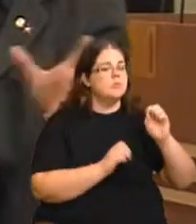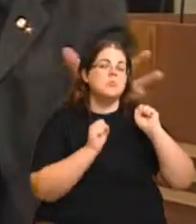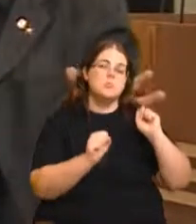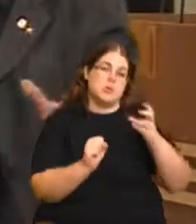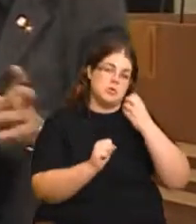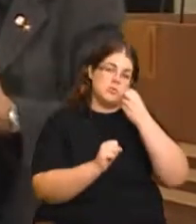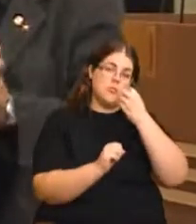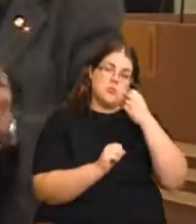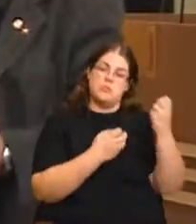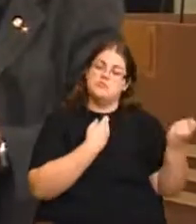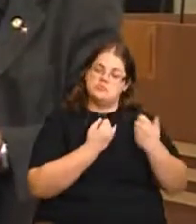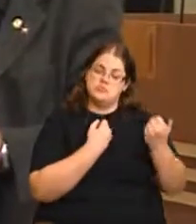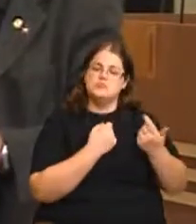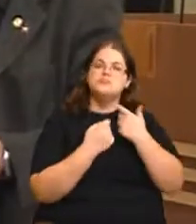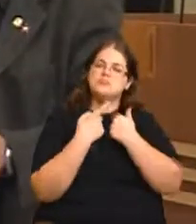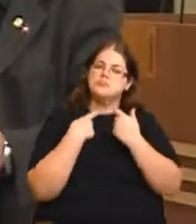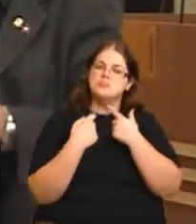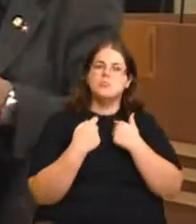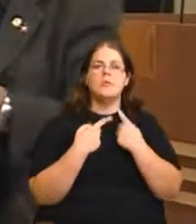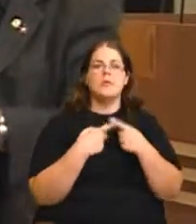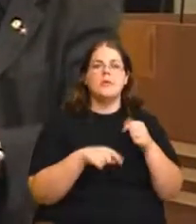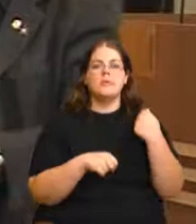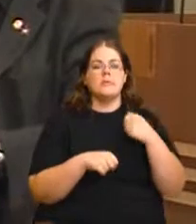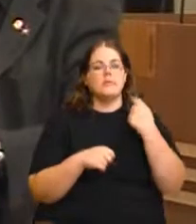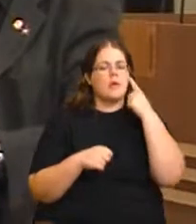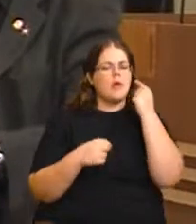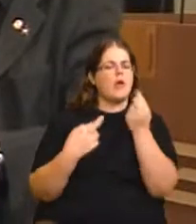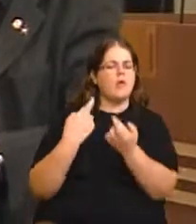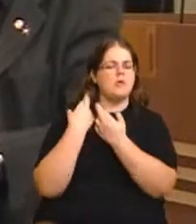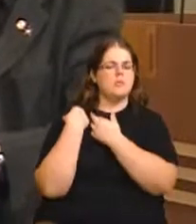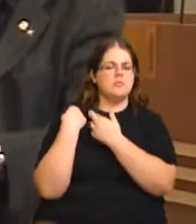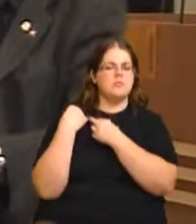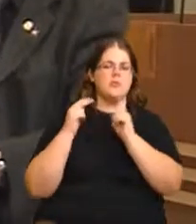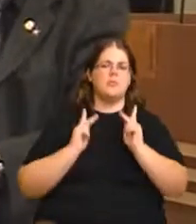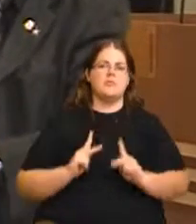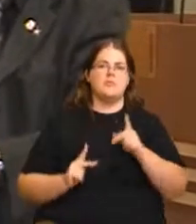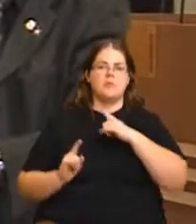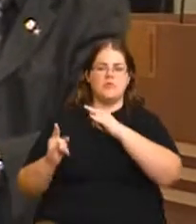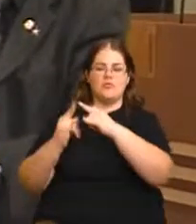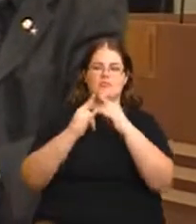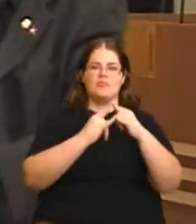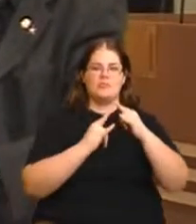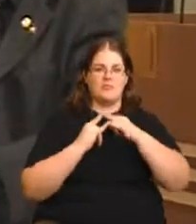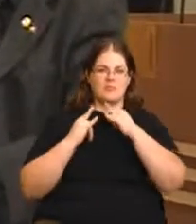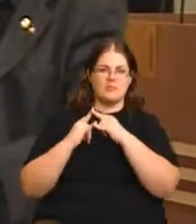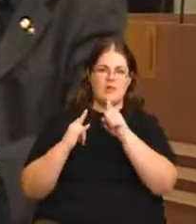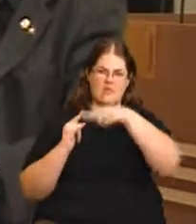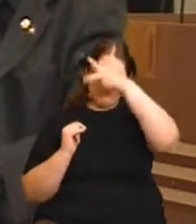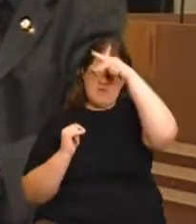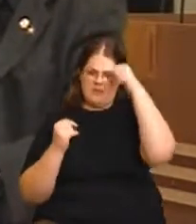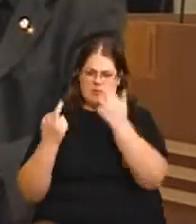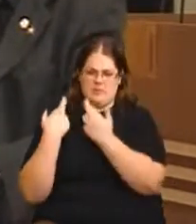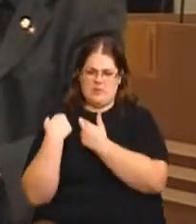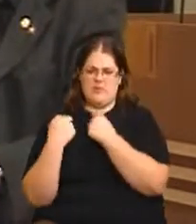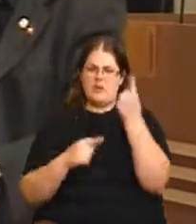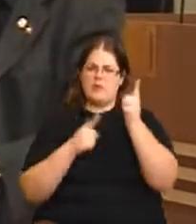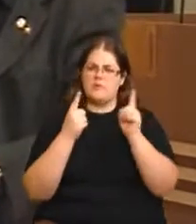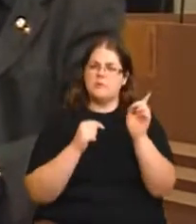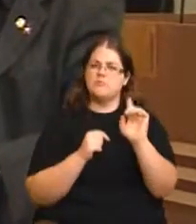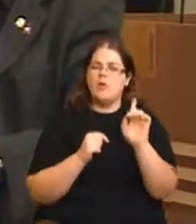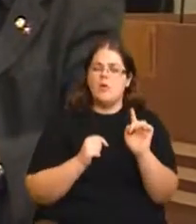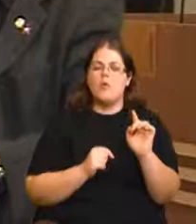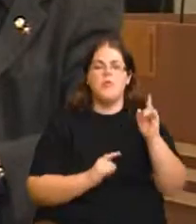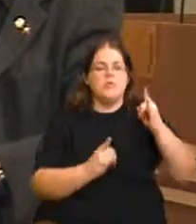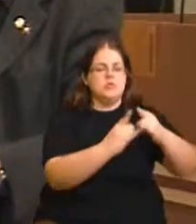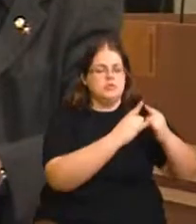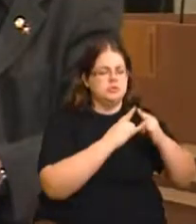que ver o formato e discutir com quem é responsável pelo Carnaval. O Carnaval só existe porque tem as entidades. Não é a prefeitura que faz o Carnaval, quem faz o